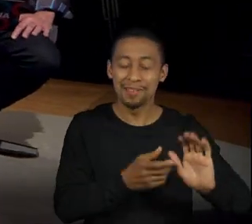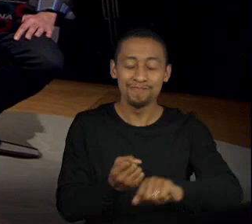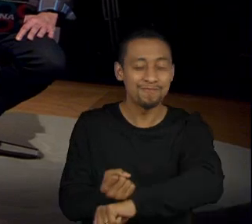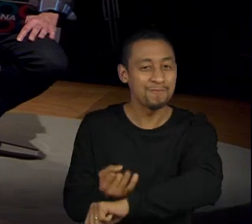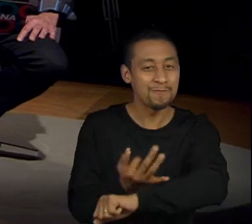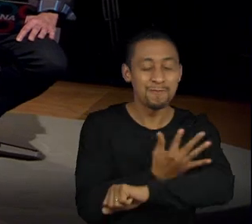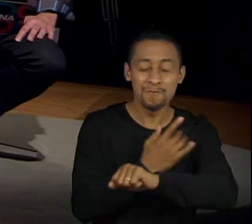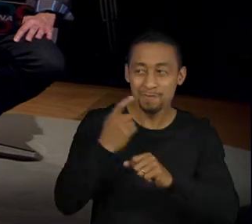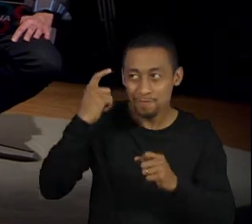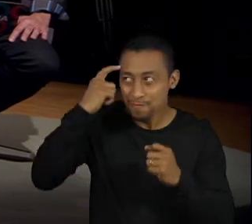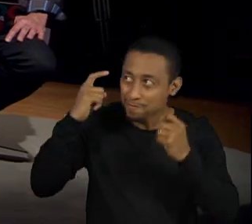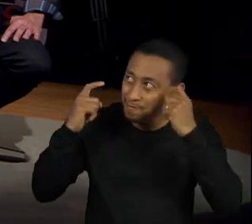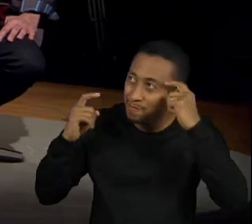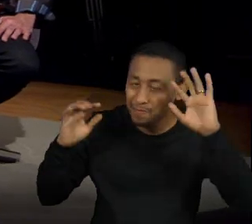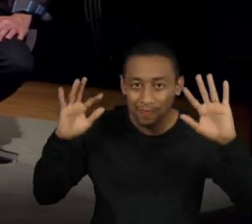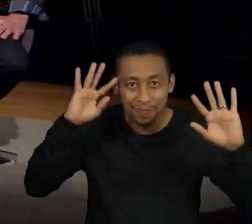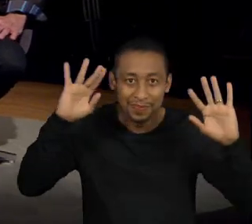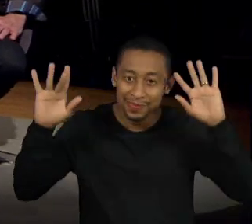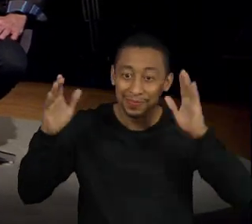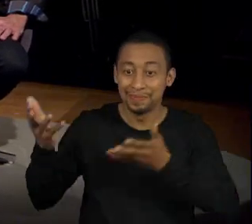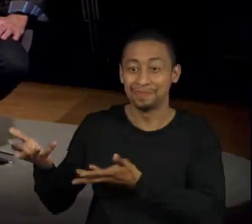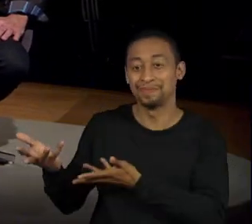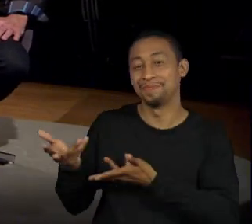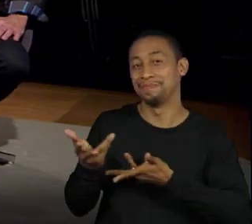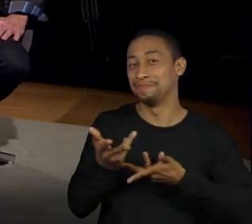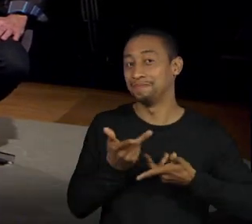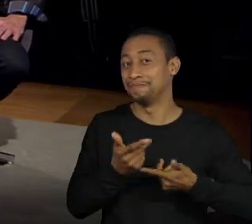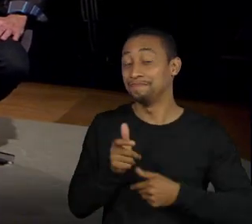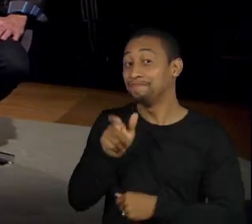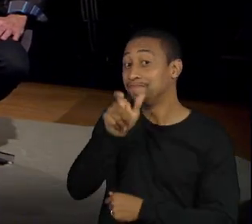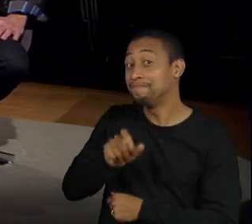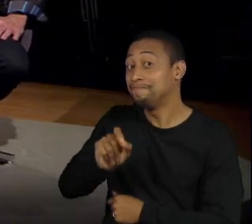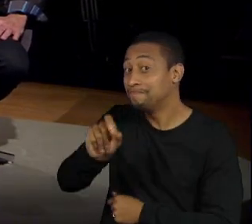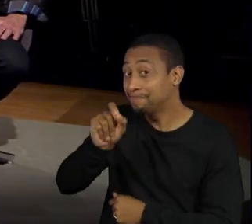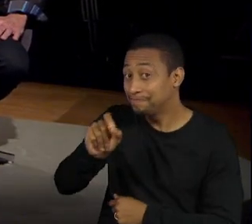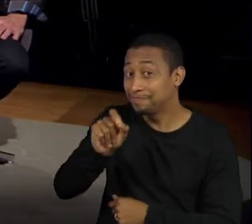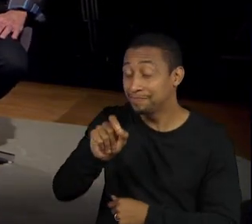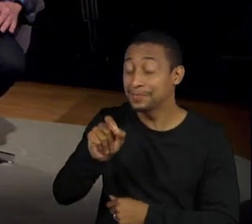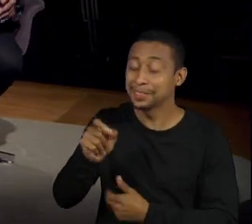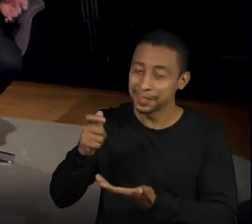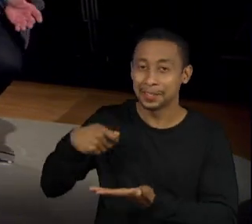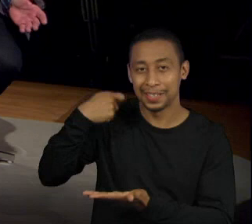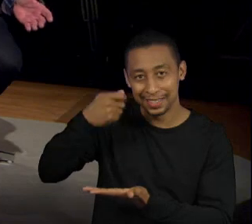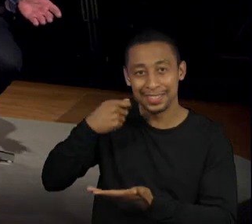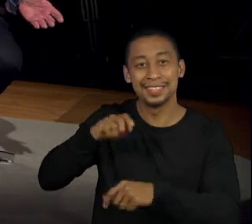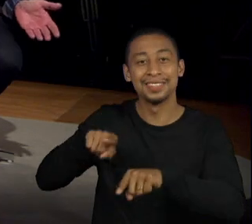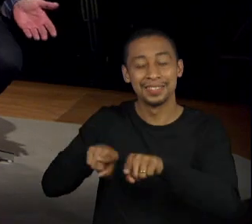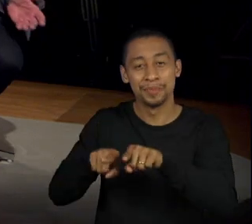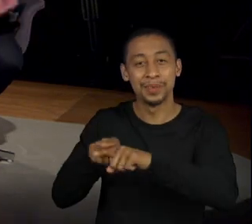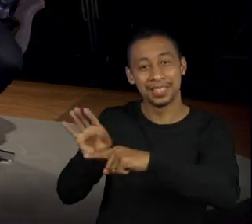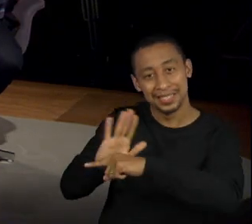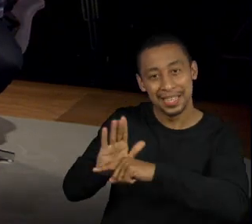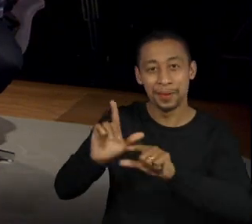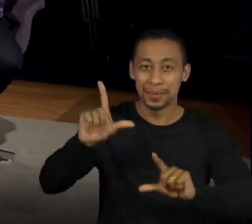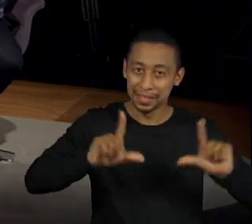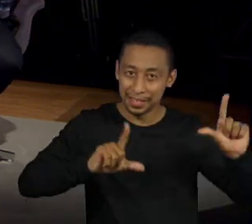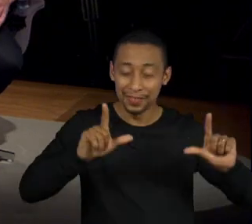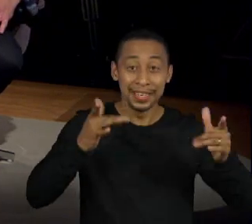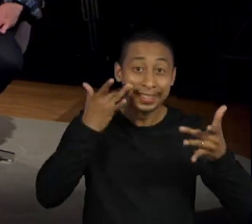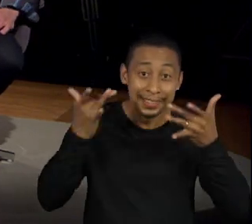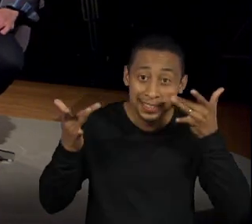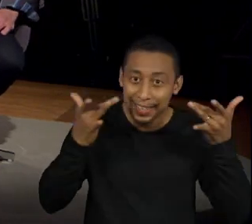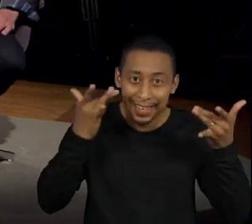sentimentos e pensamentos, na tela e nos palcos. Estamos falando da atriz, produtora de cinema, TV,